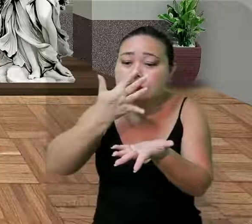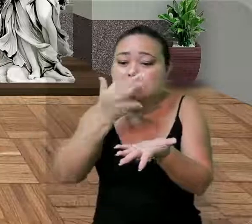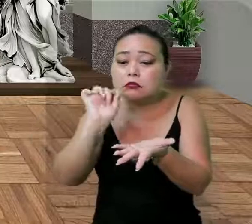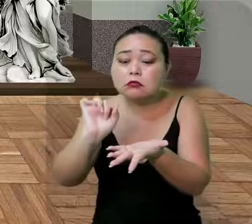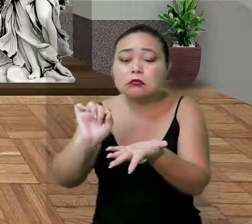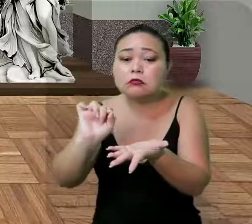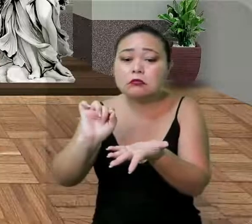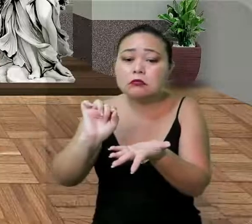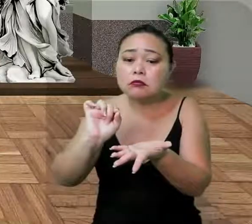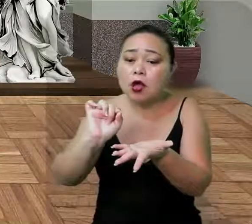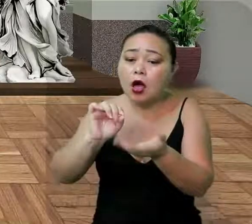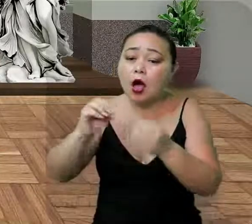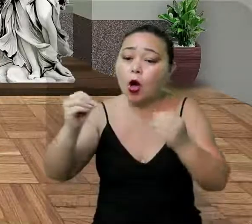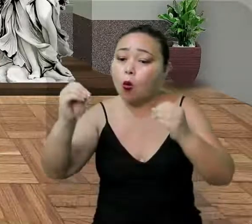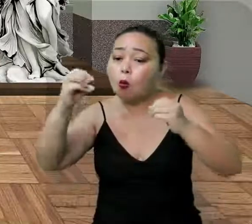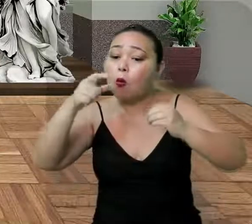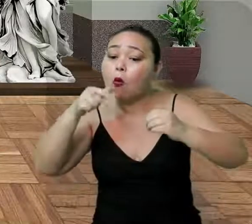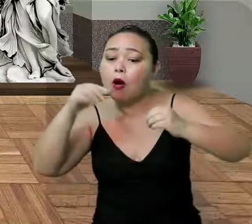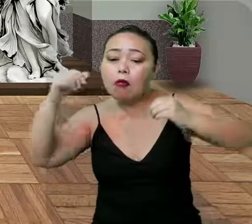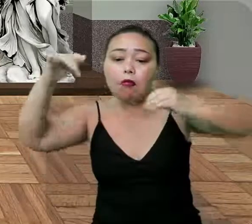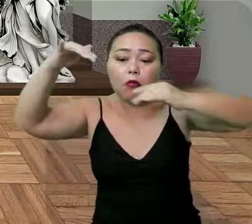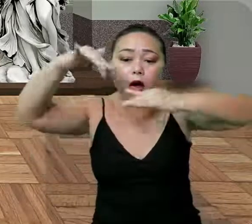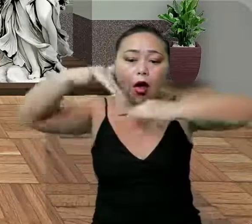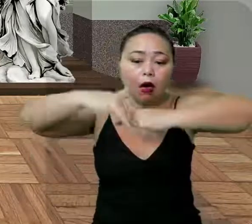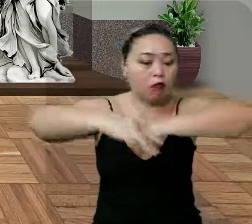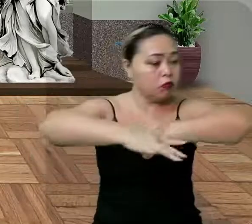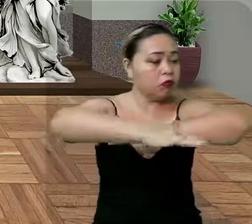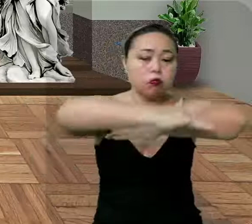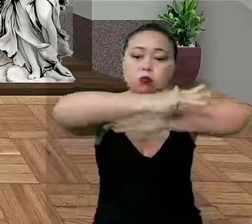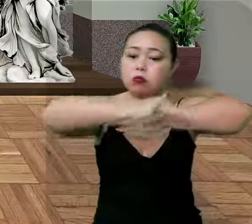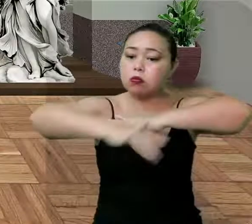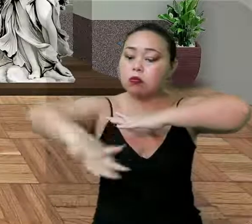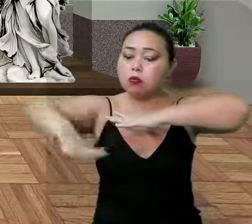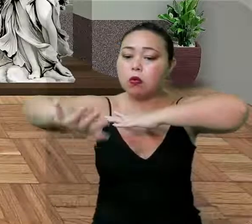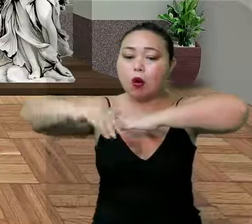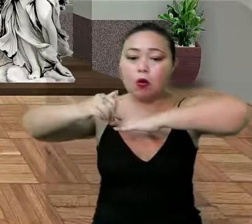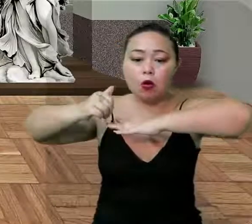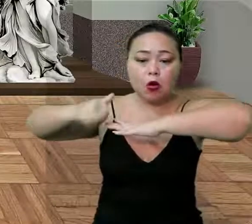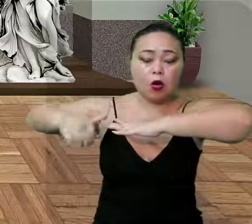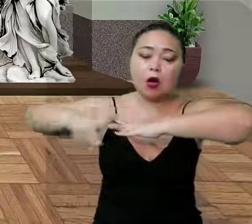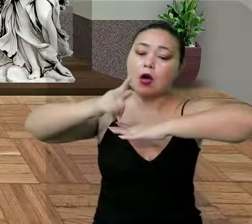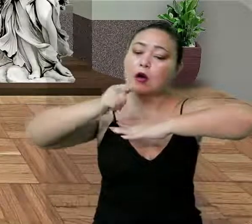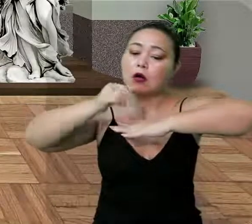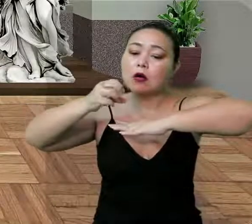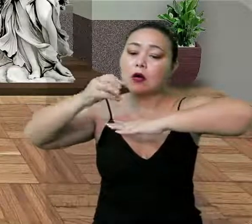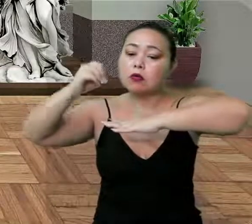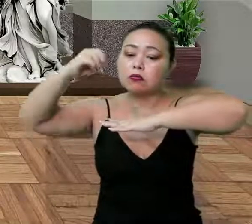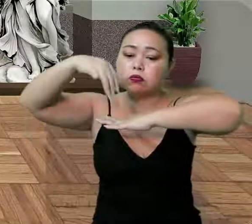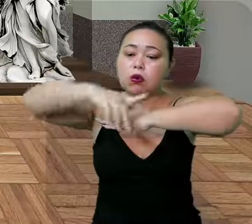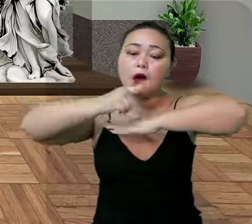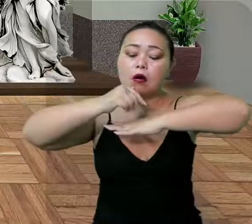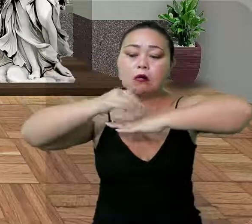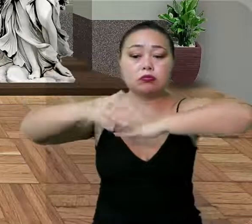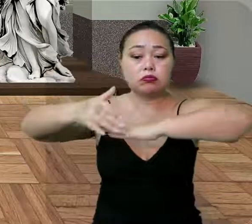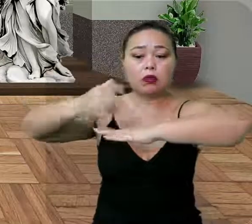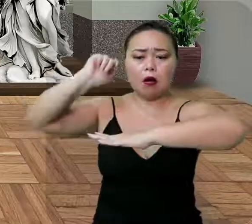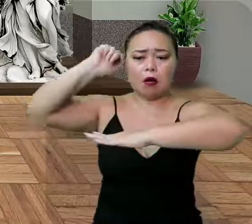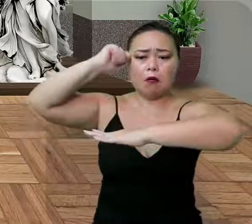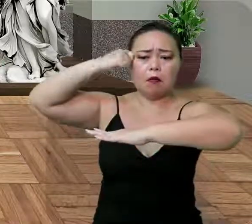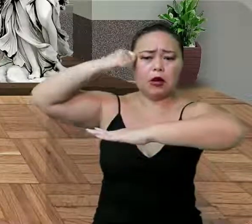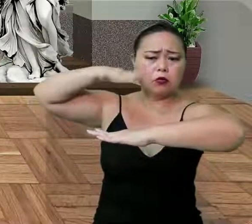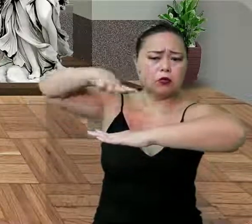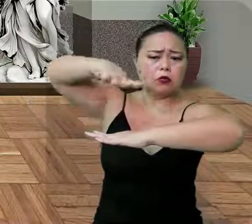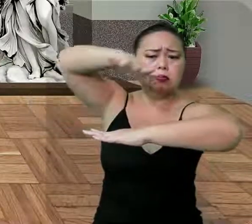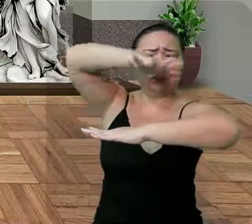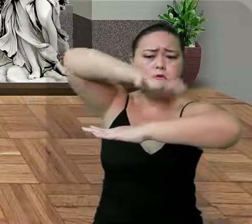observa que o nome de Terrâneo novamente o em torno do mar mediterrâneo tu tá ele tava Preto